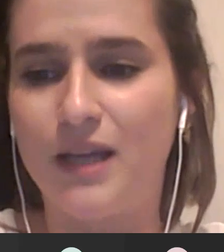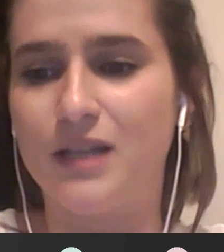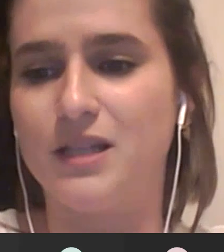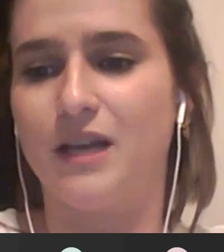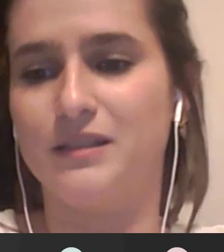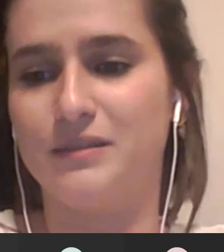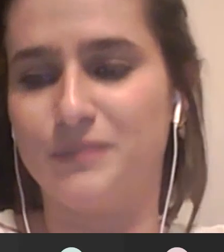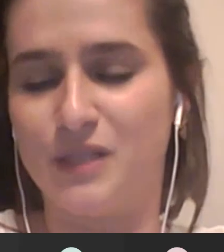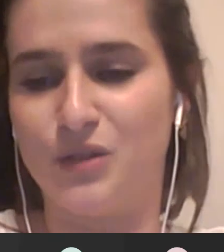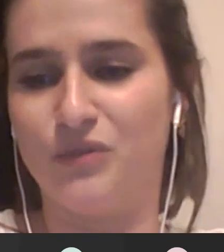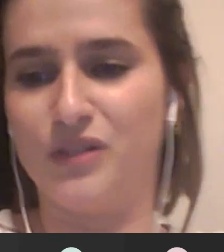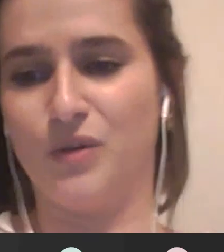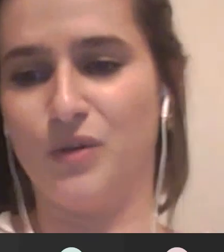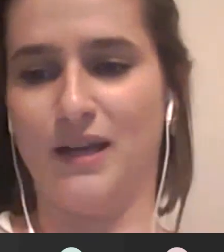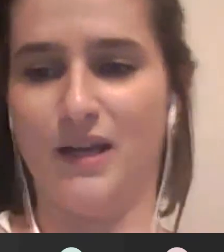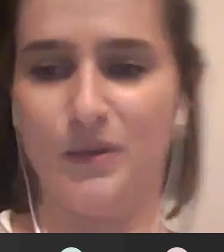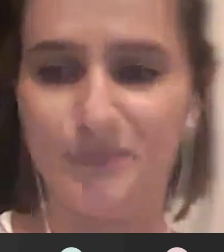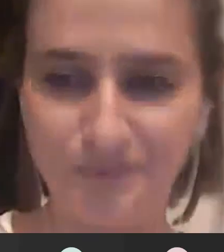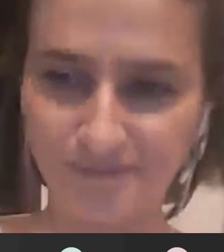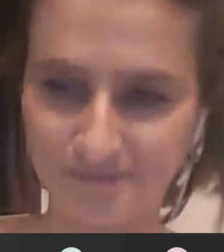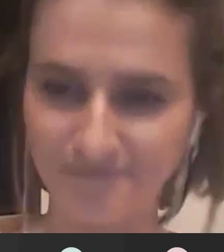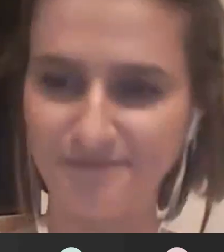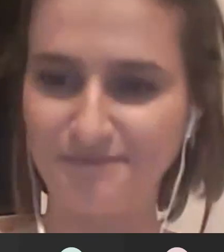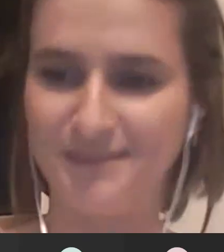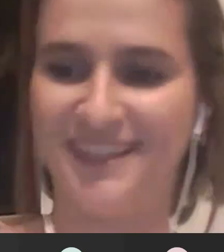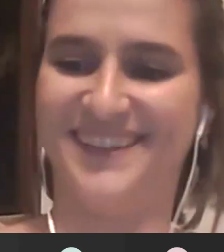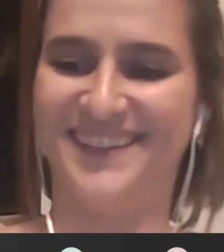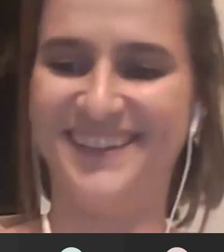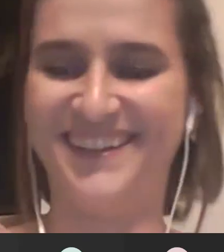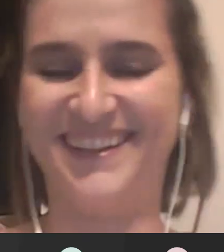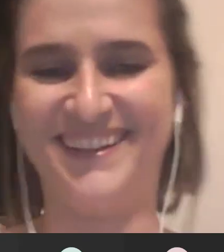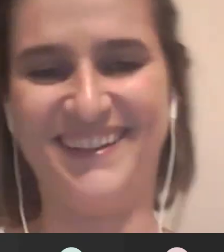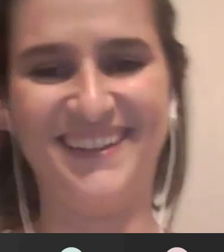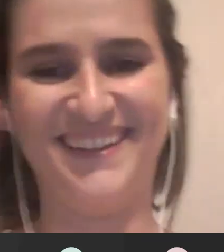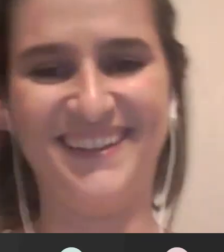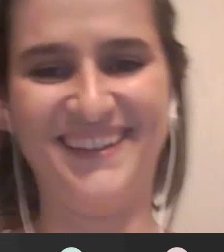lá na portaria já. Vocês vão ver só como é legal.